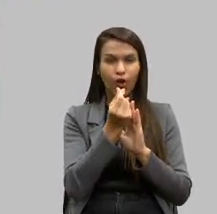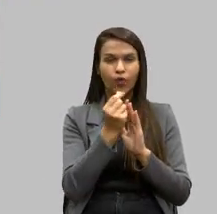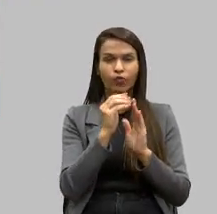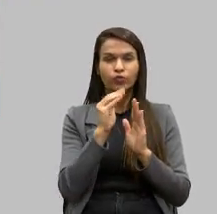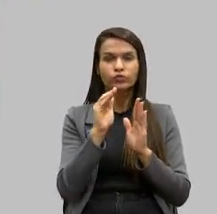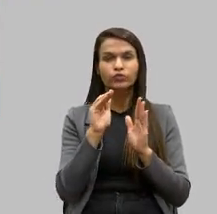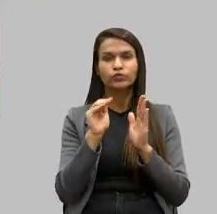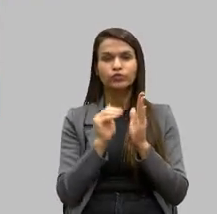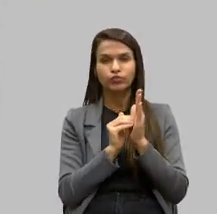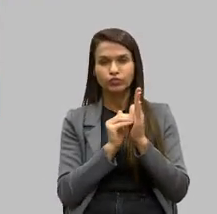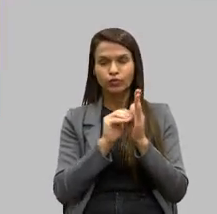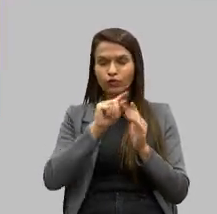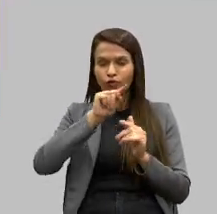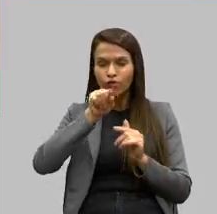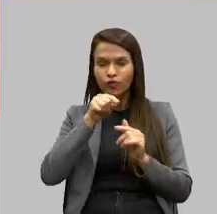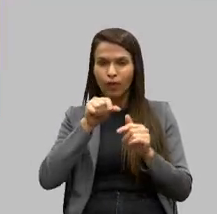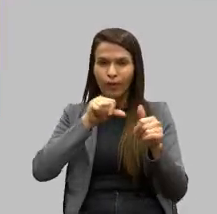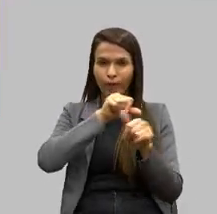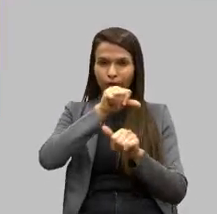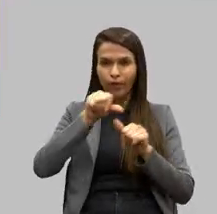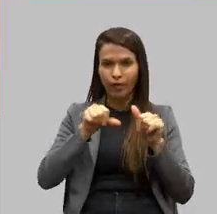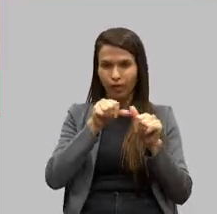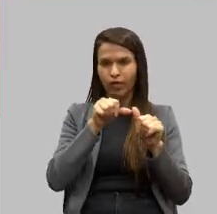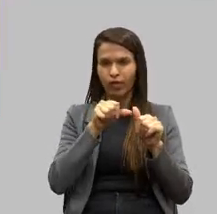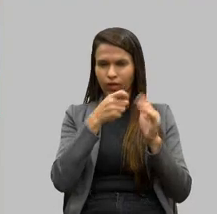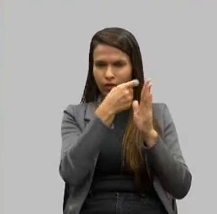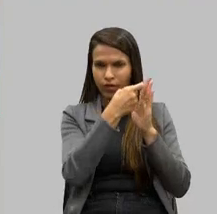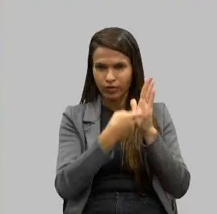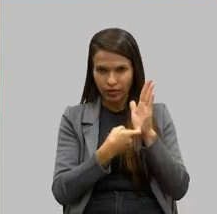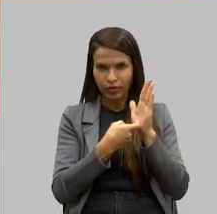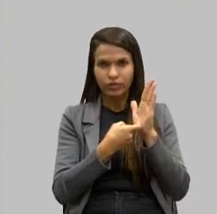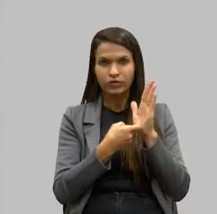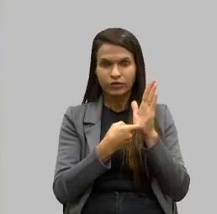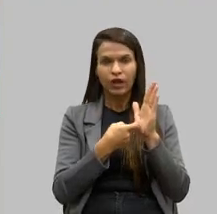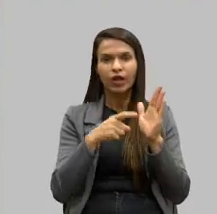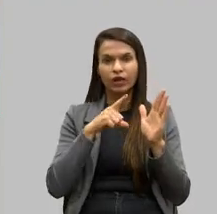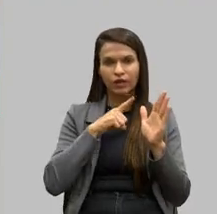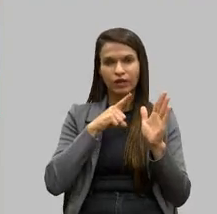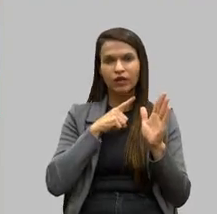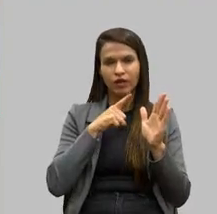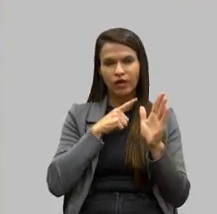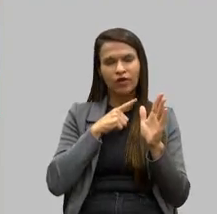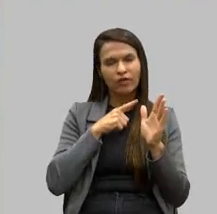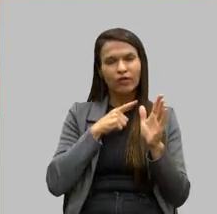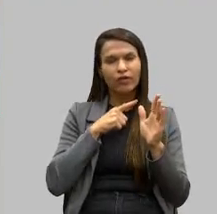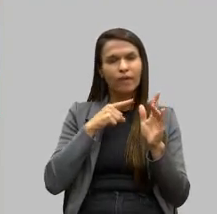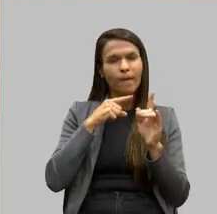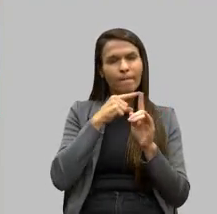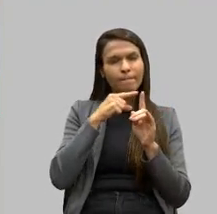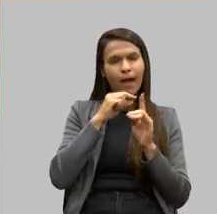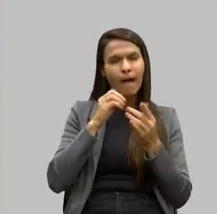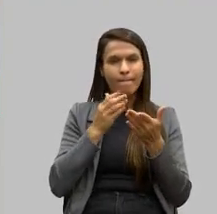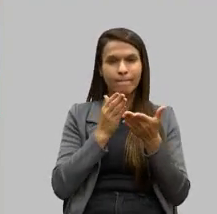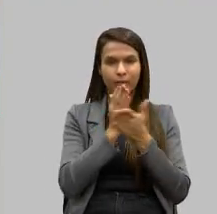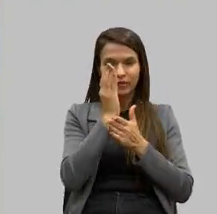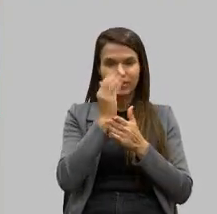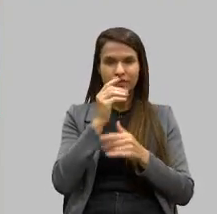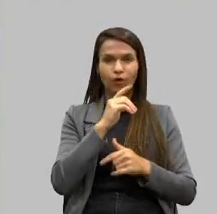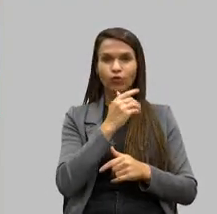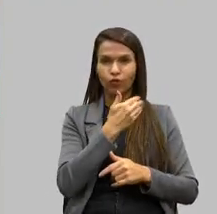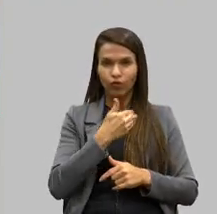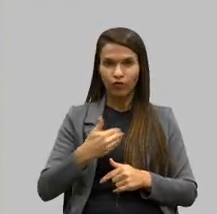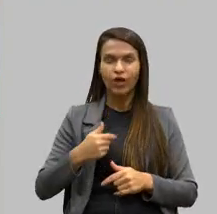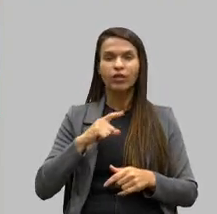ao ser alterada, neste parecer, ela teve prévia aprovação do governo. Está aqui a